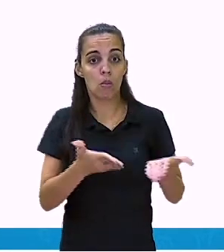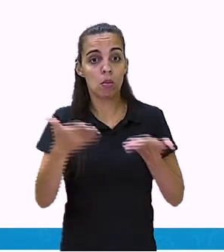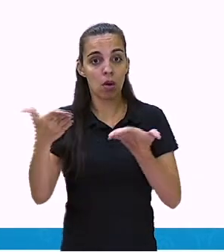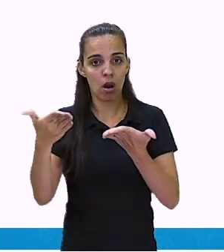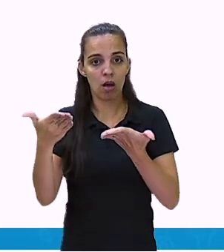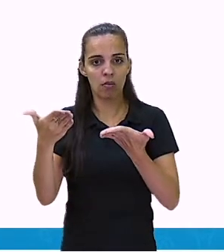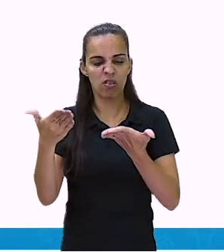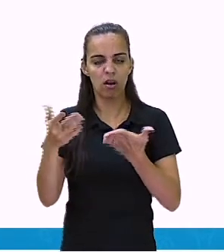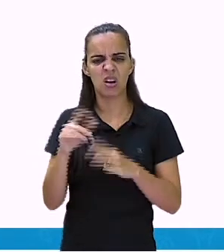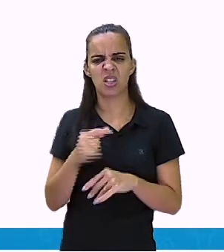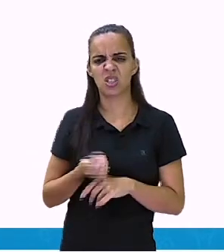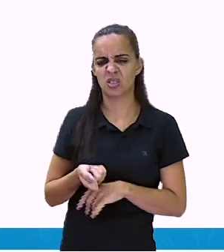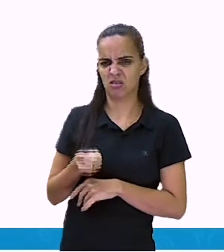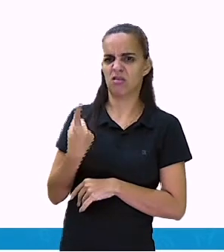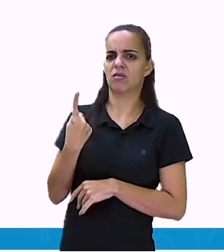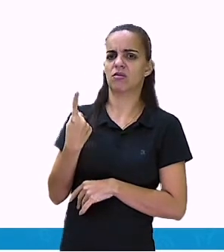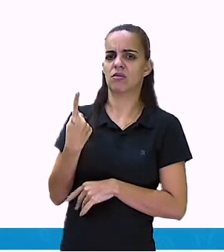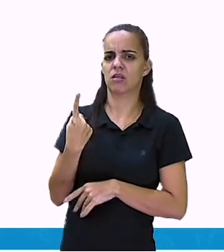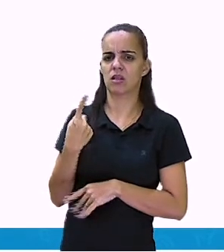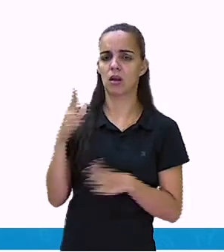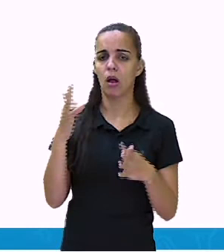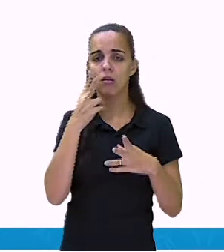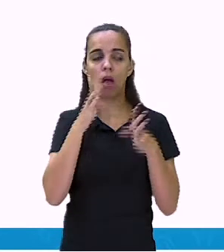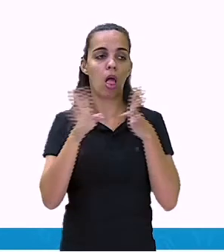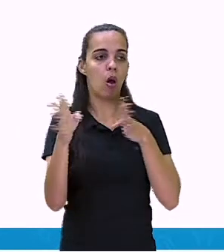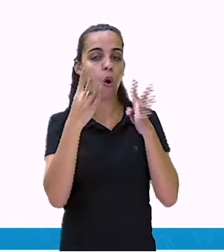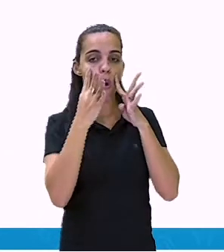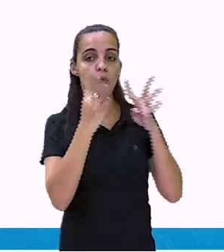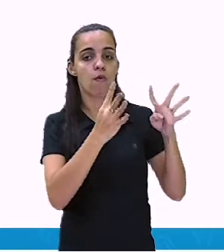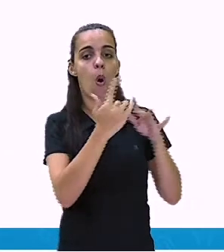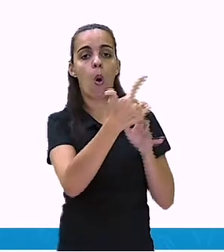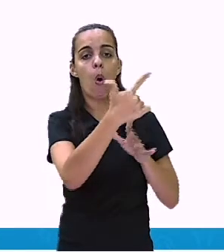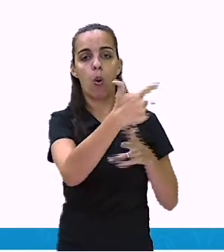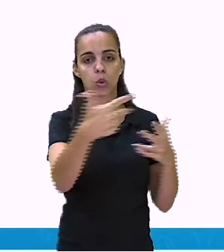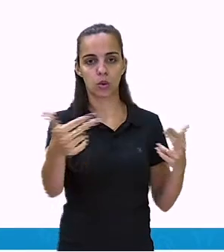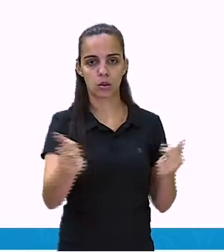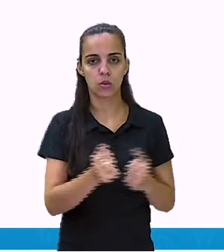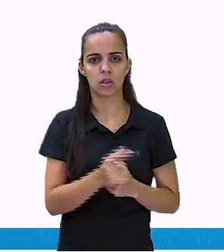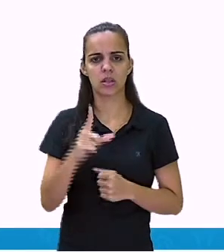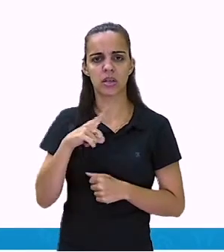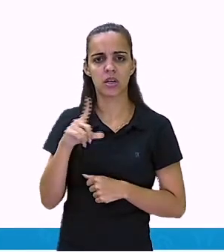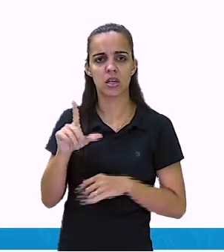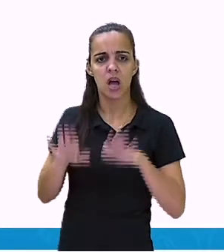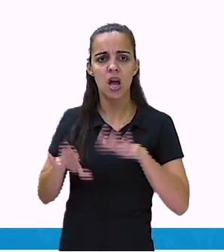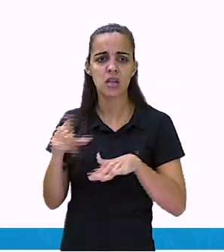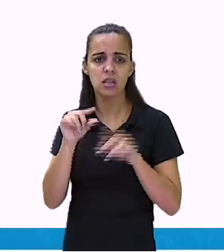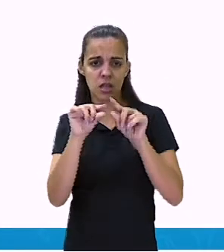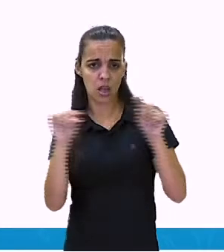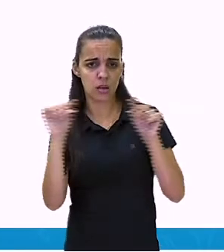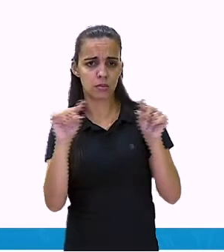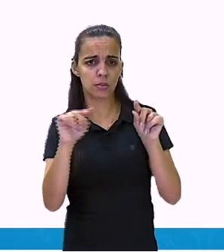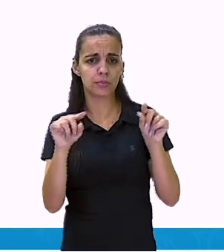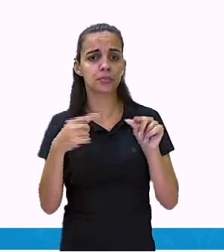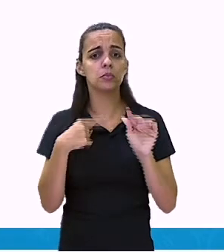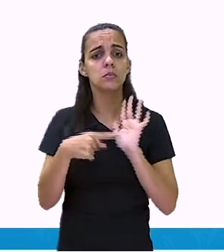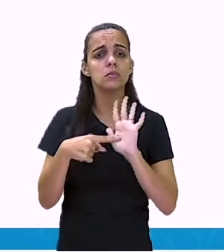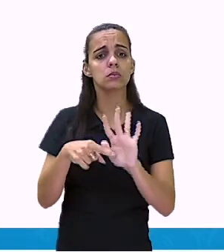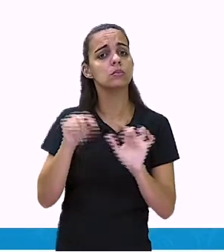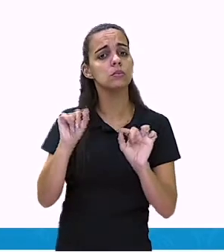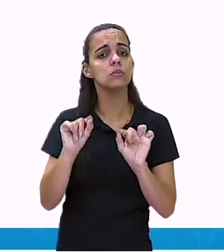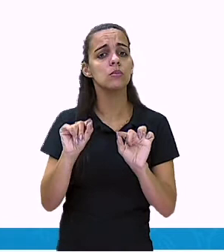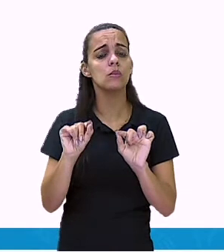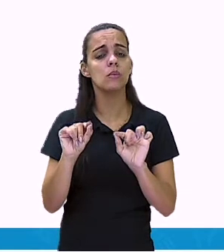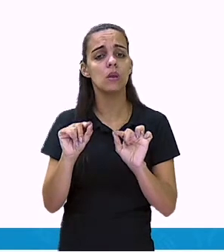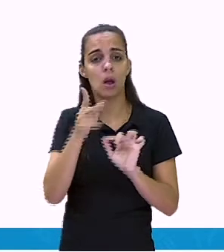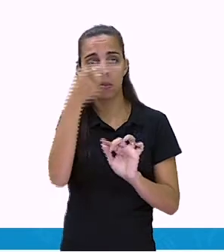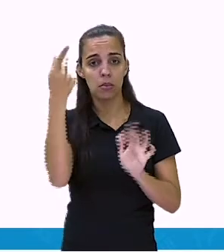desenhos leva a distorções estranhas. A distorção nesse trecho é o fato de